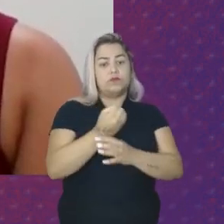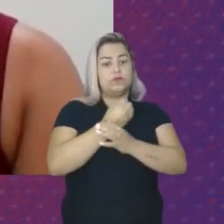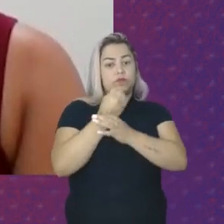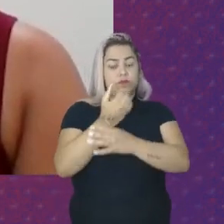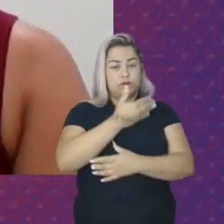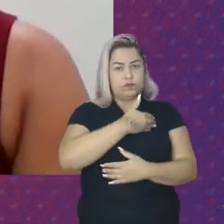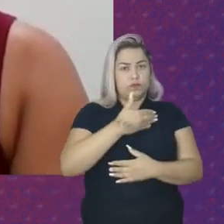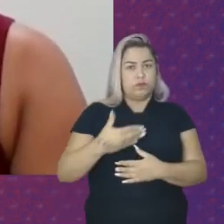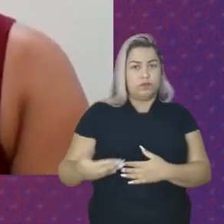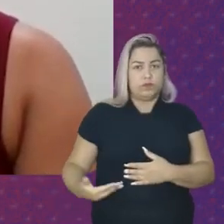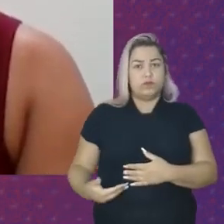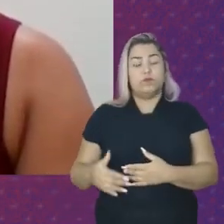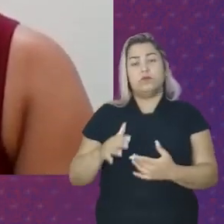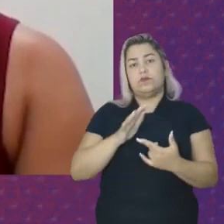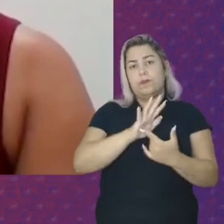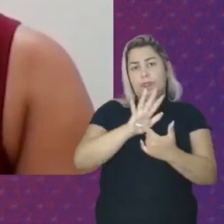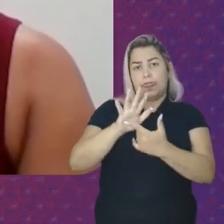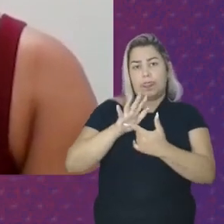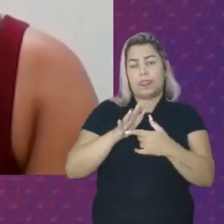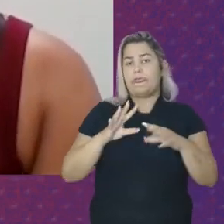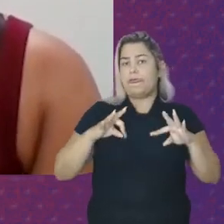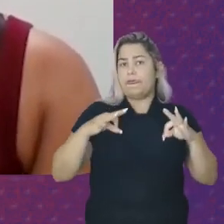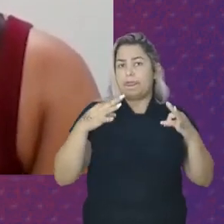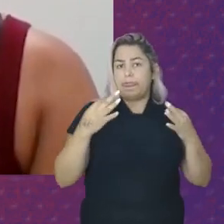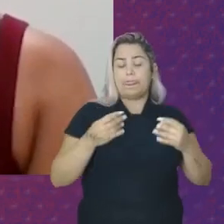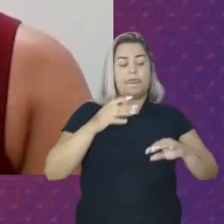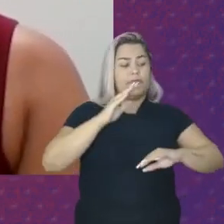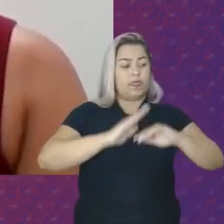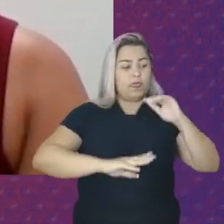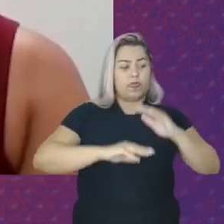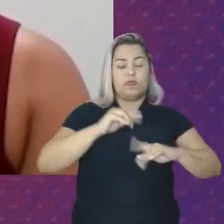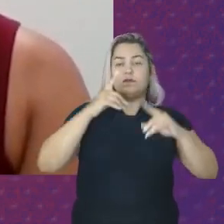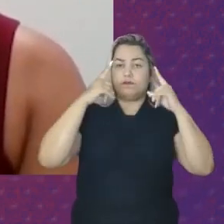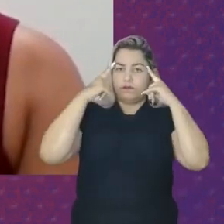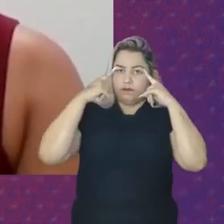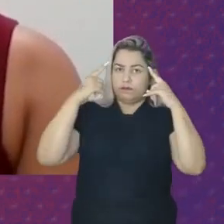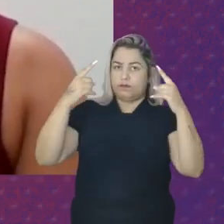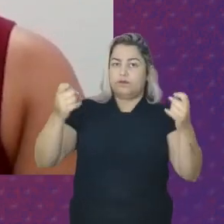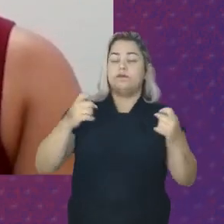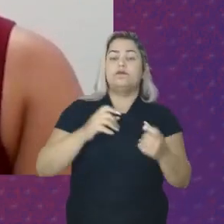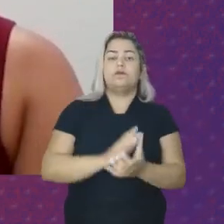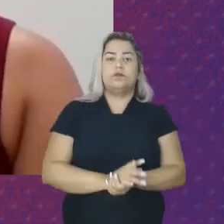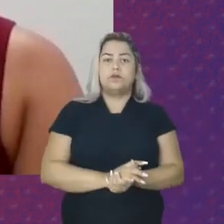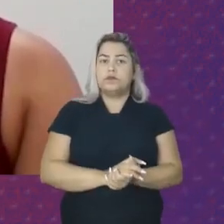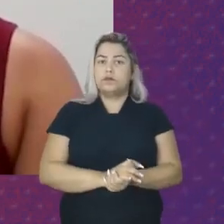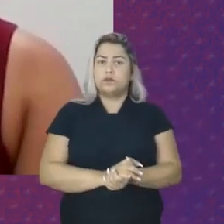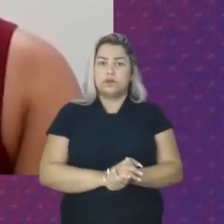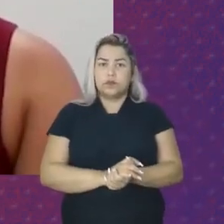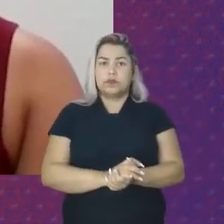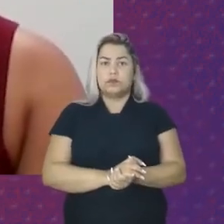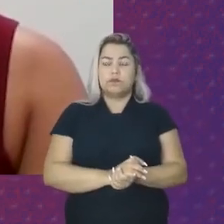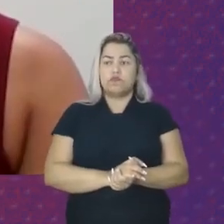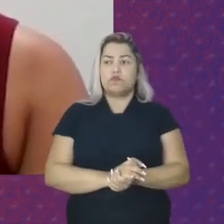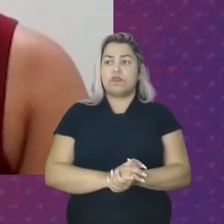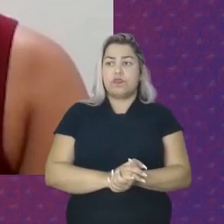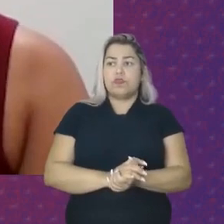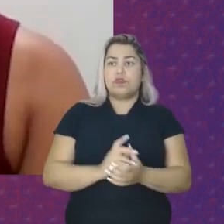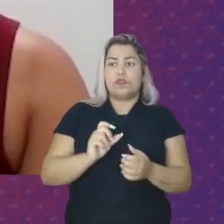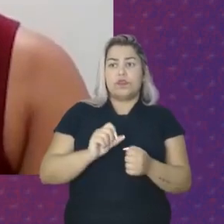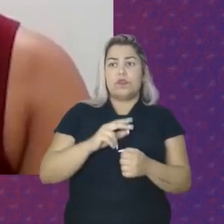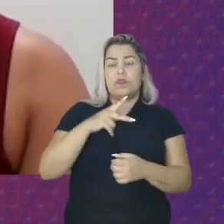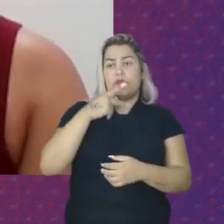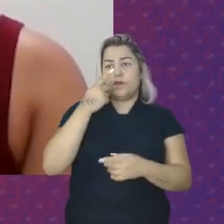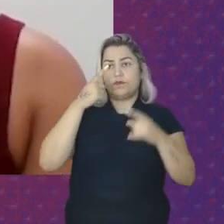que mostrou que todos os tipos de violência contra a mulher aumentou, né? E aí todos os tipos, quando a gente fala sobre a